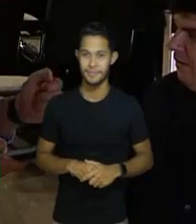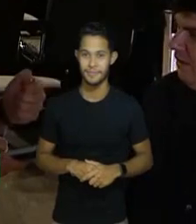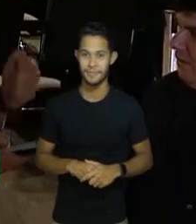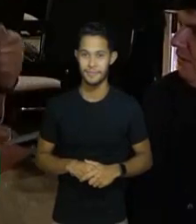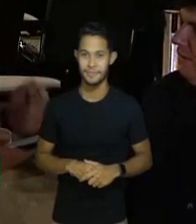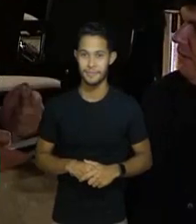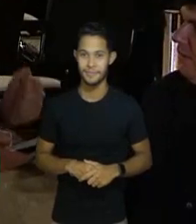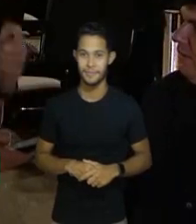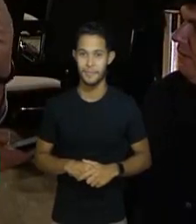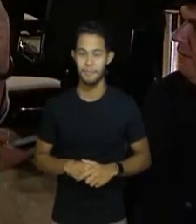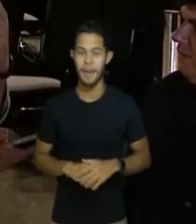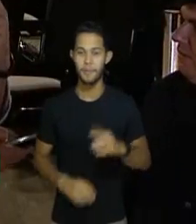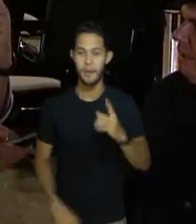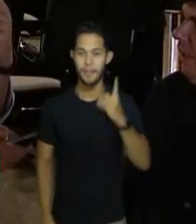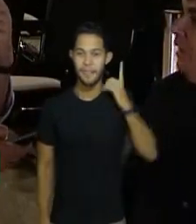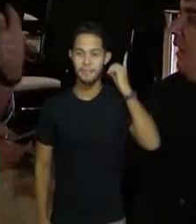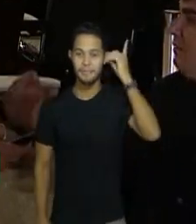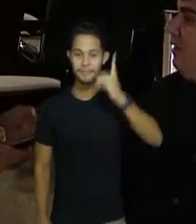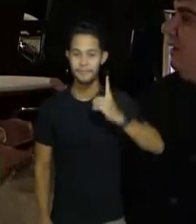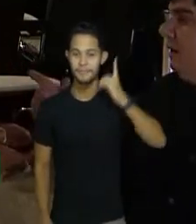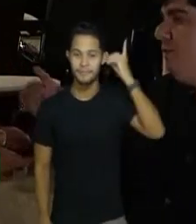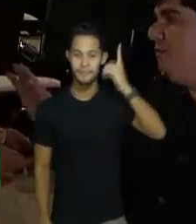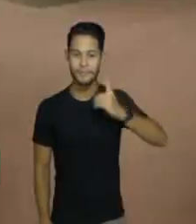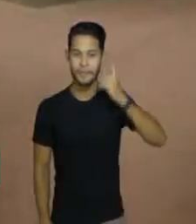Deputado Mário Mota.